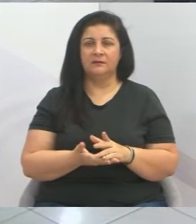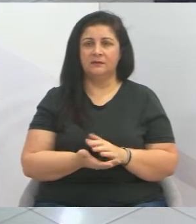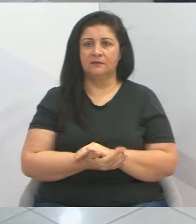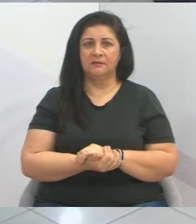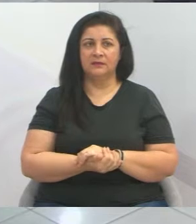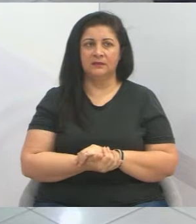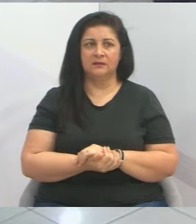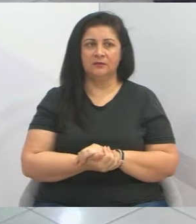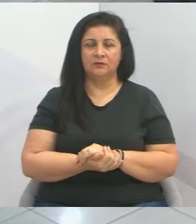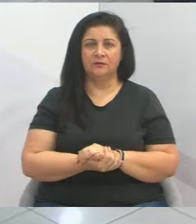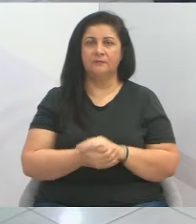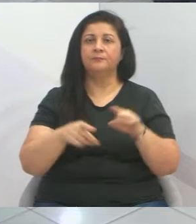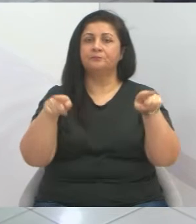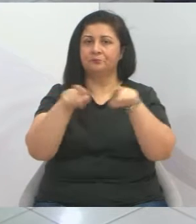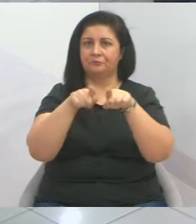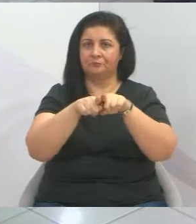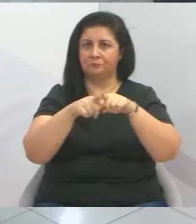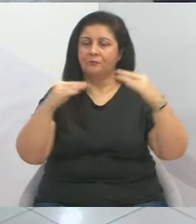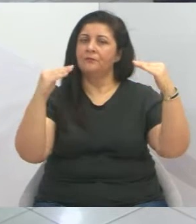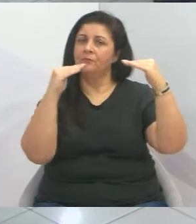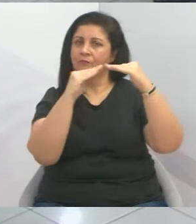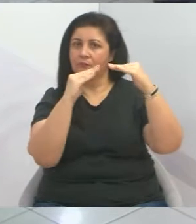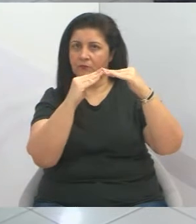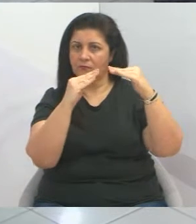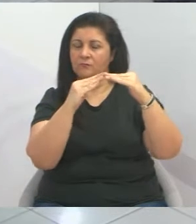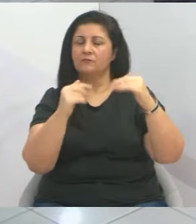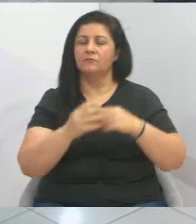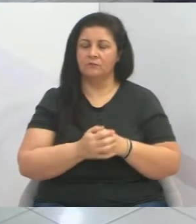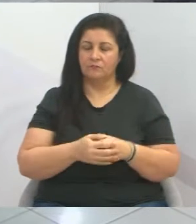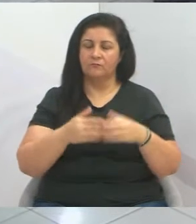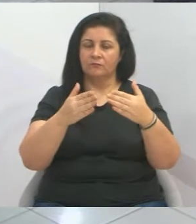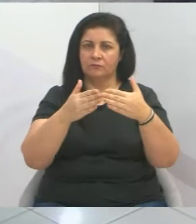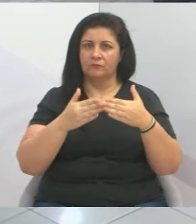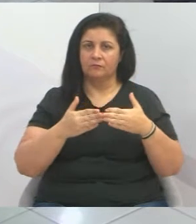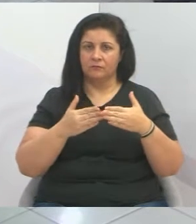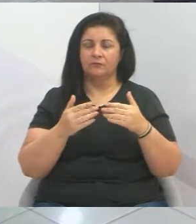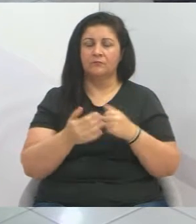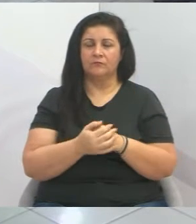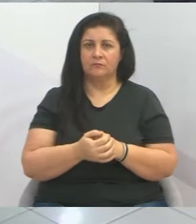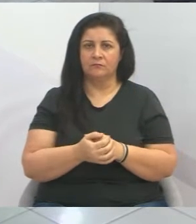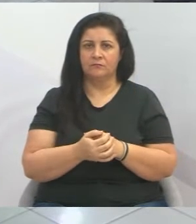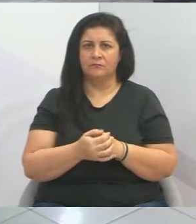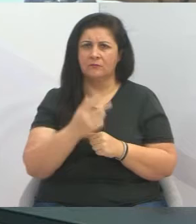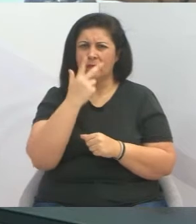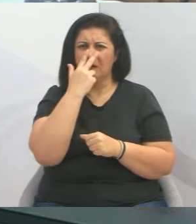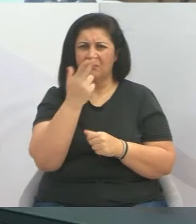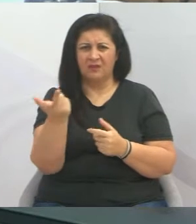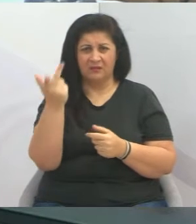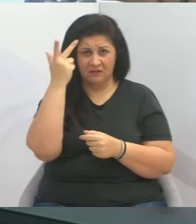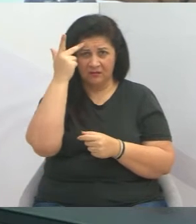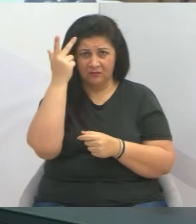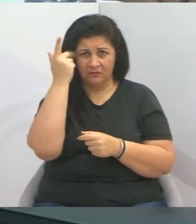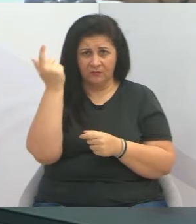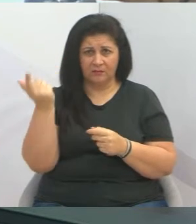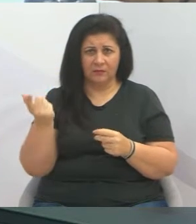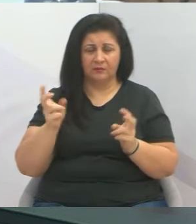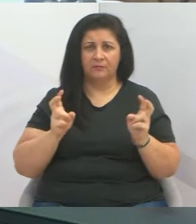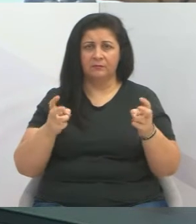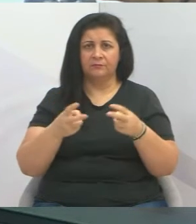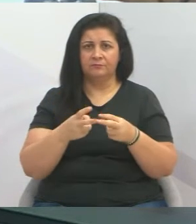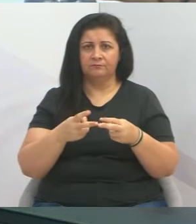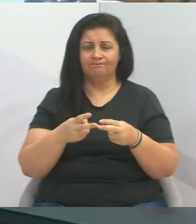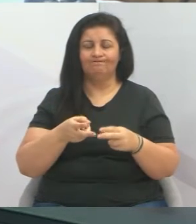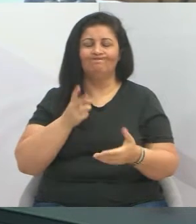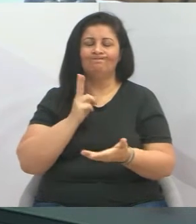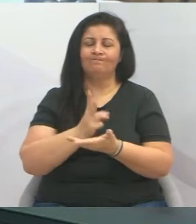também subscrevo concordo com o pedido dele e parece que já virou rotina aqui nessa casa que